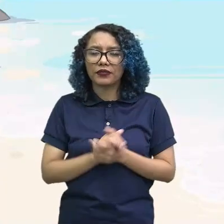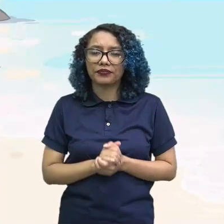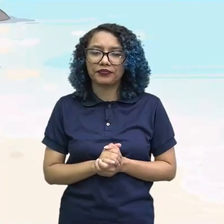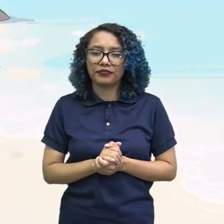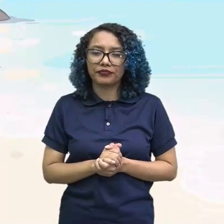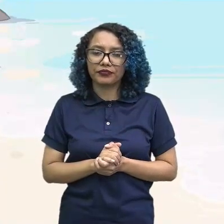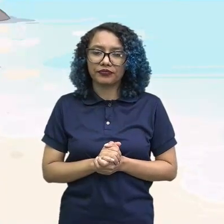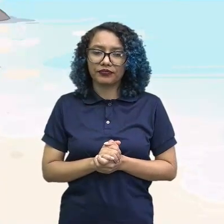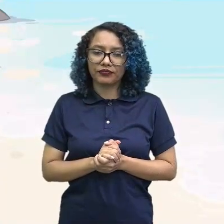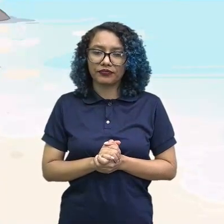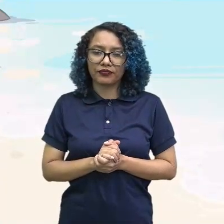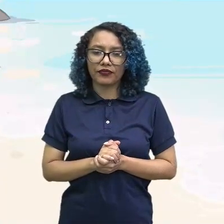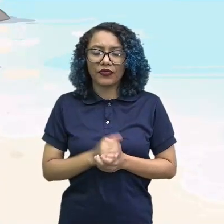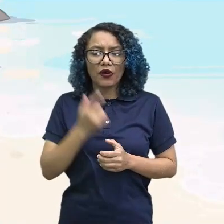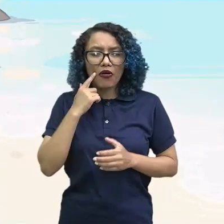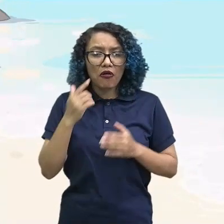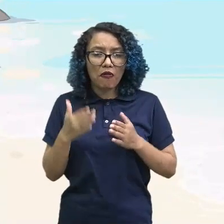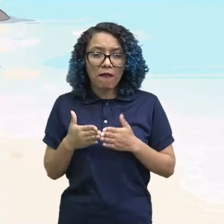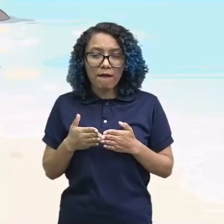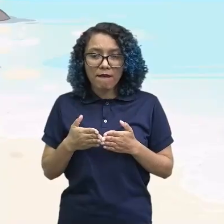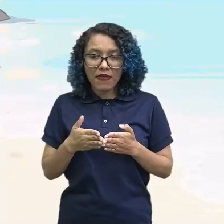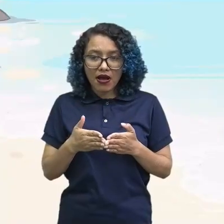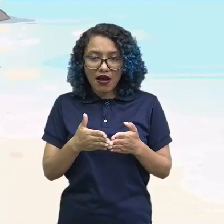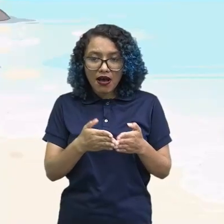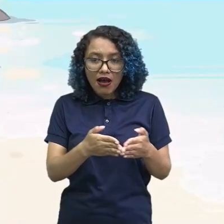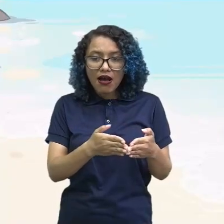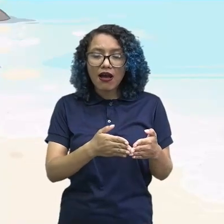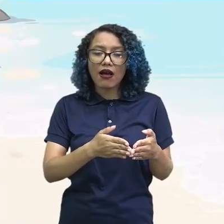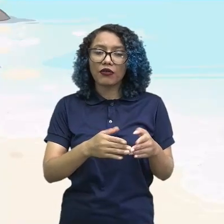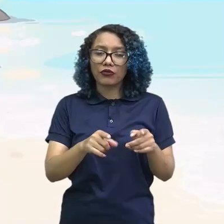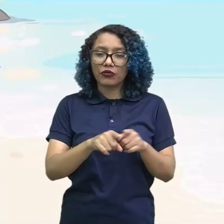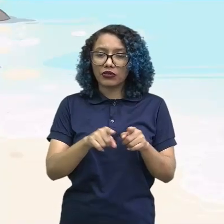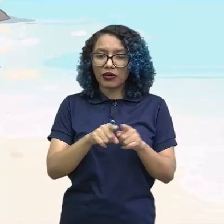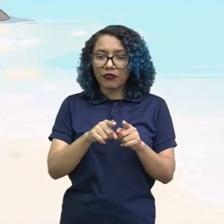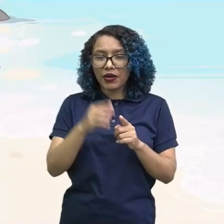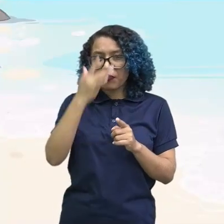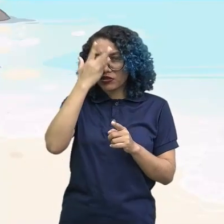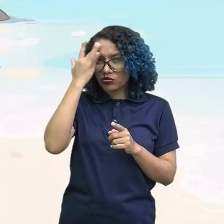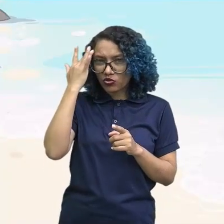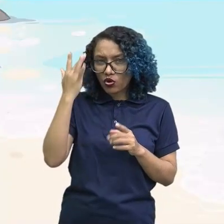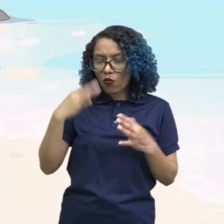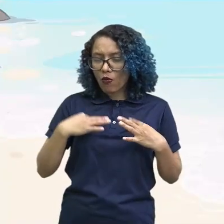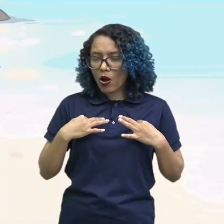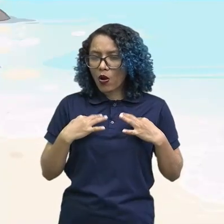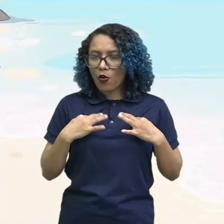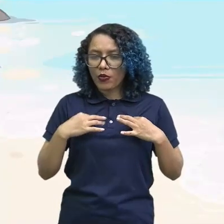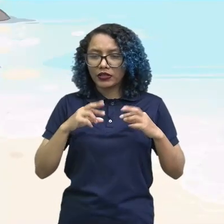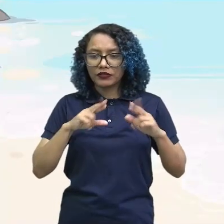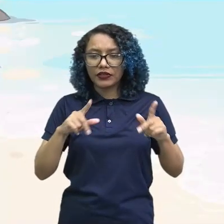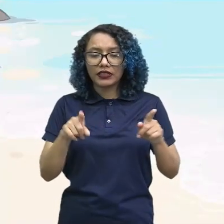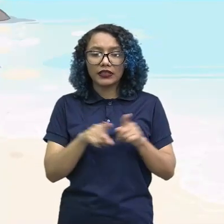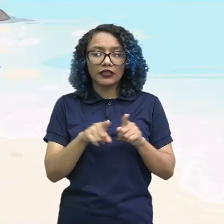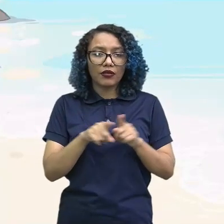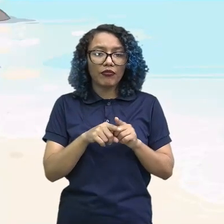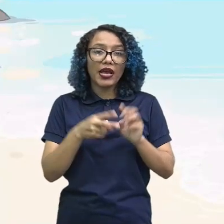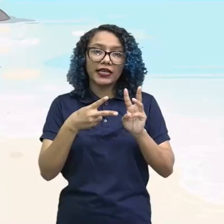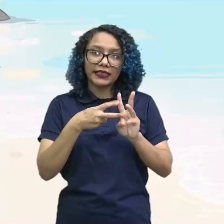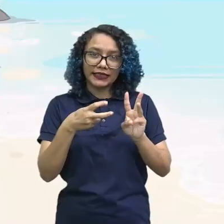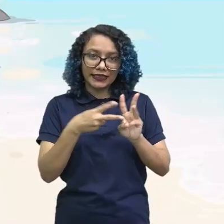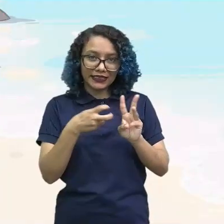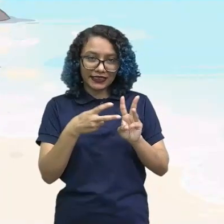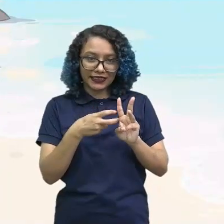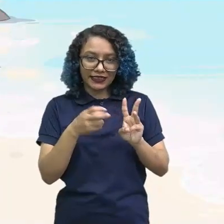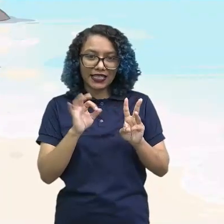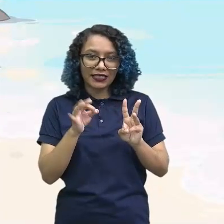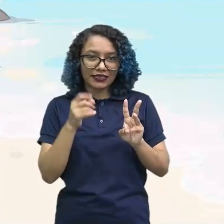de barcos, caravelas, essas pessoas com essas roupas diferentes, e aqui indígenas ao meu lado. E